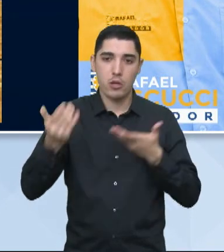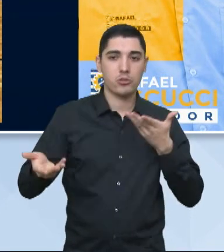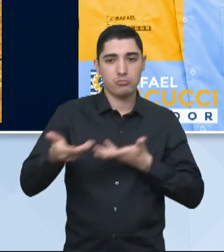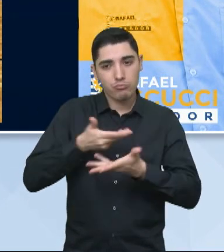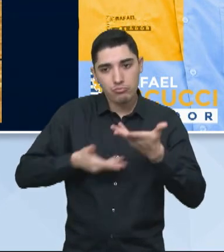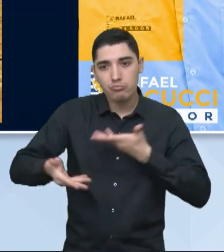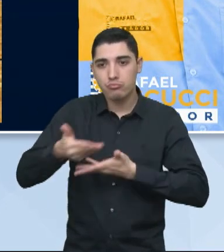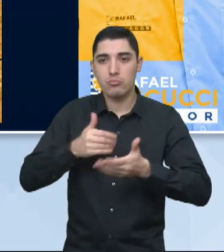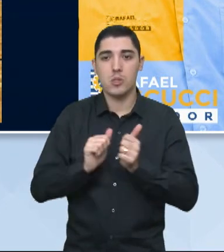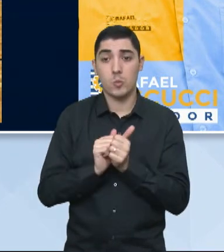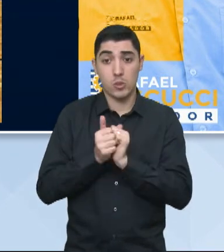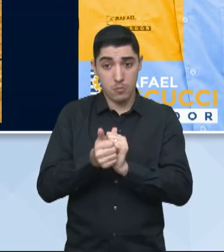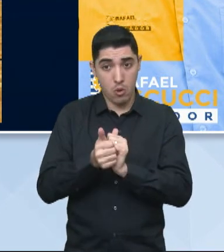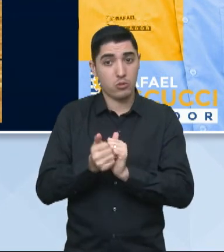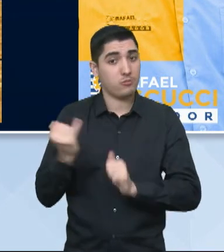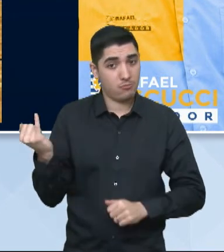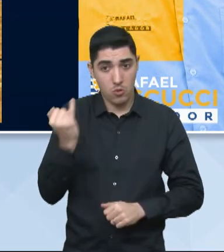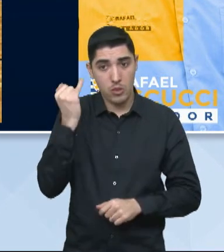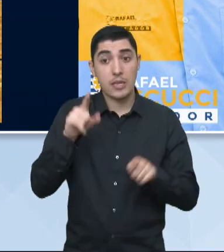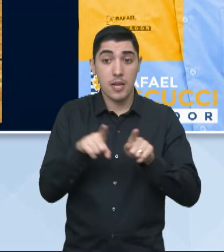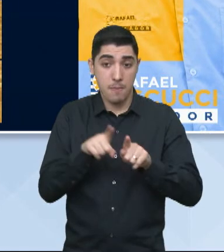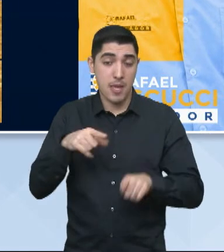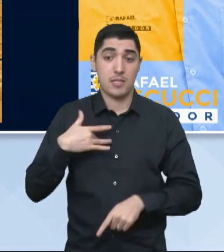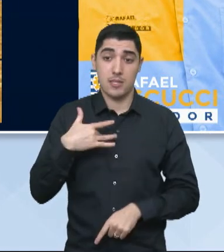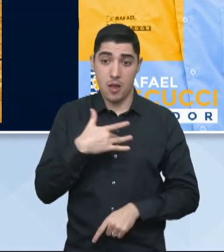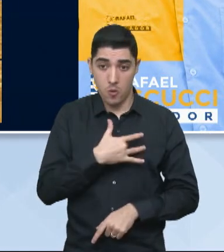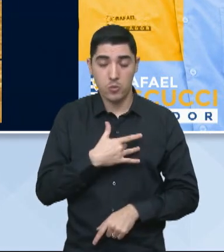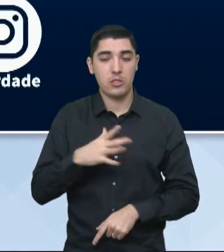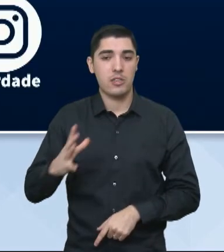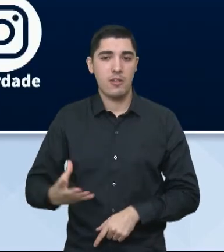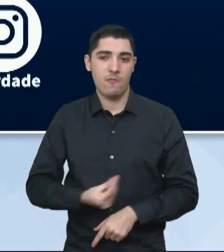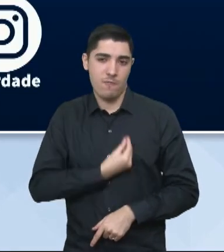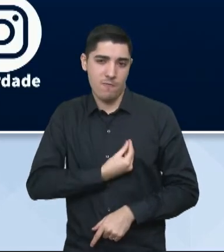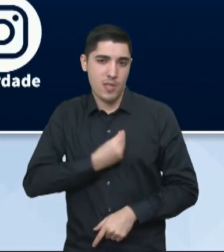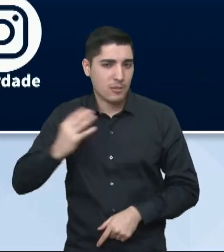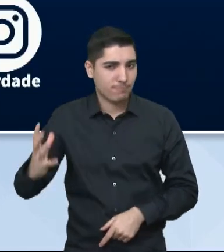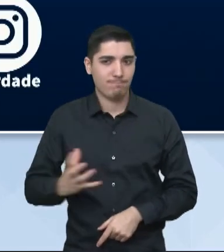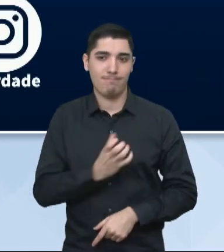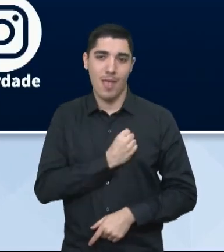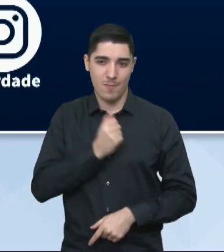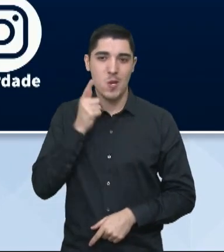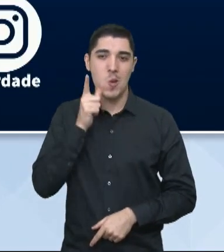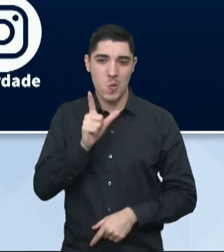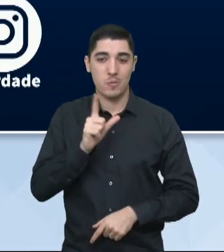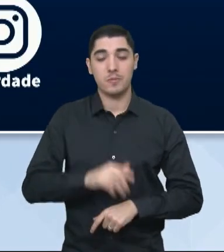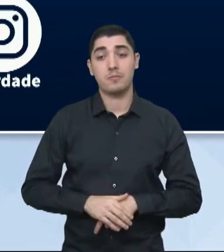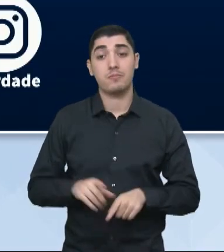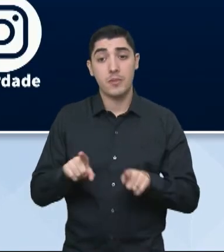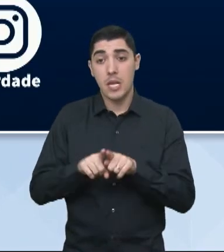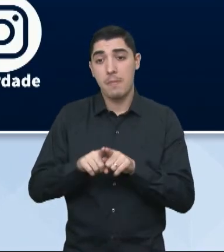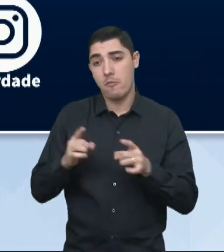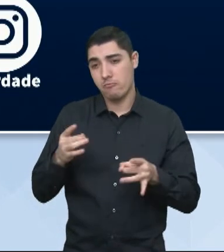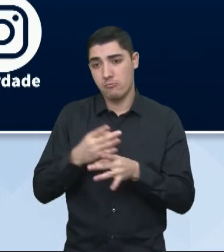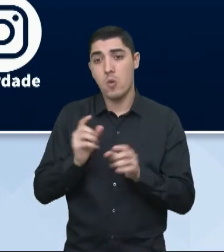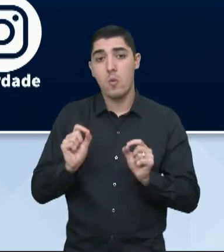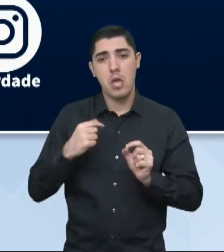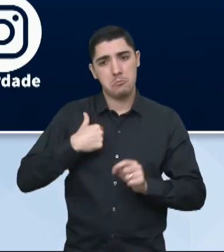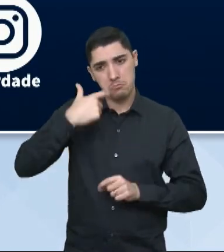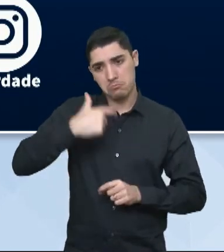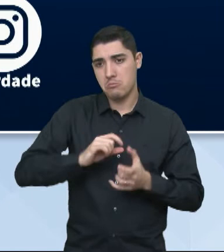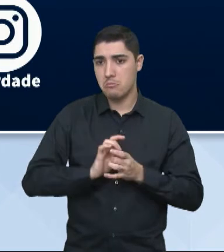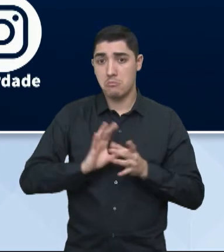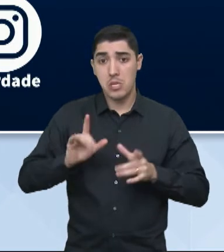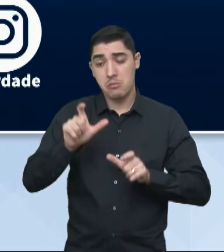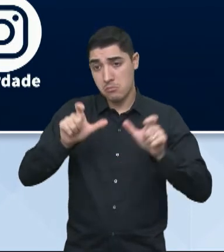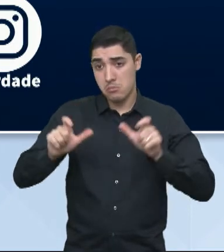o esporte também é saúde e também salva vidas. Bom, só para terminar, senhor presidente, me coloca à disposição do